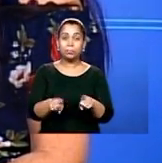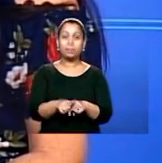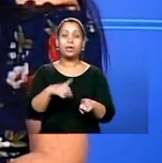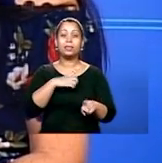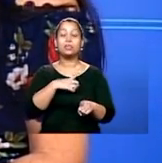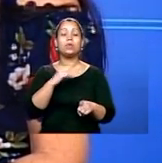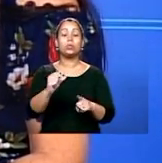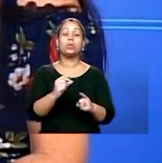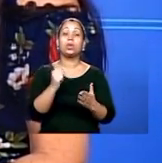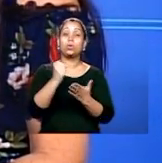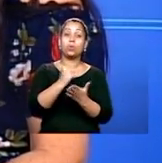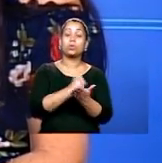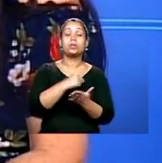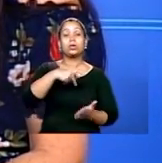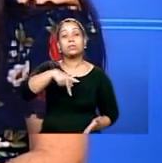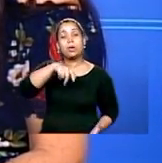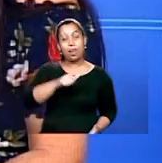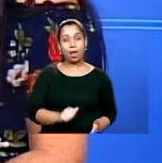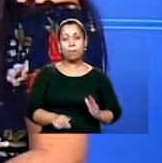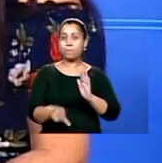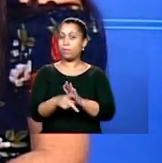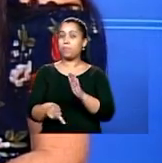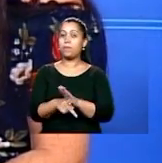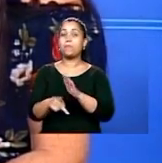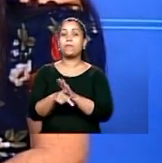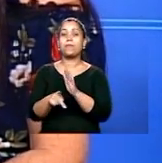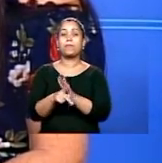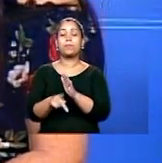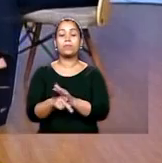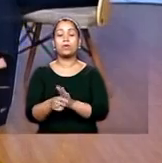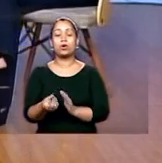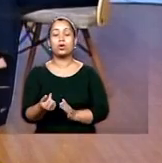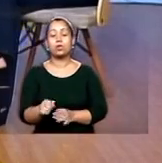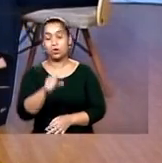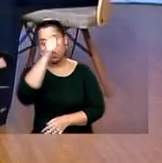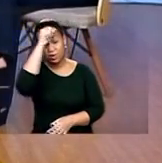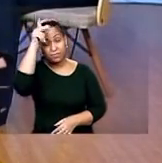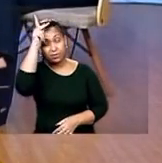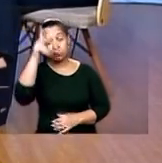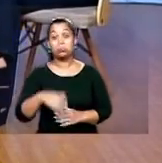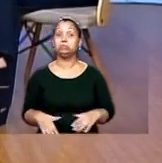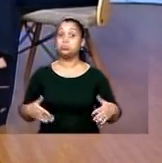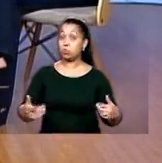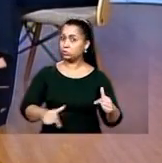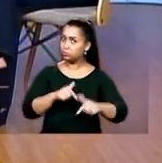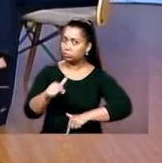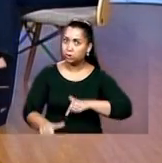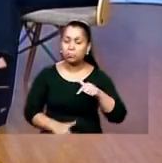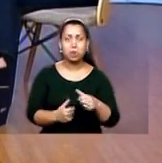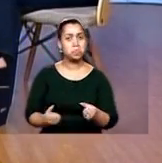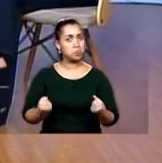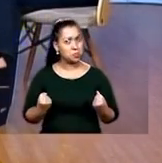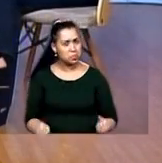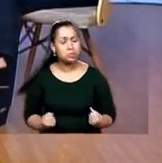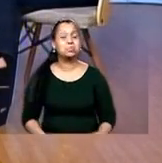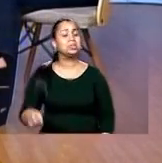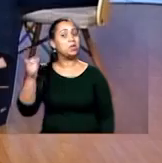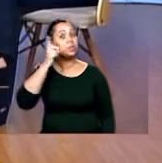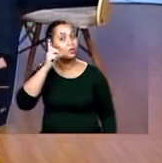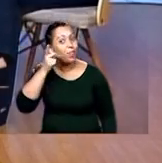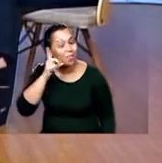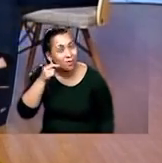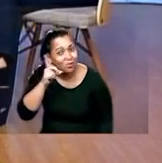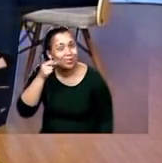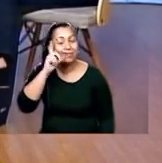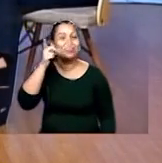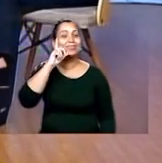um contrato do PA institucional, que é recurso municipal. Pelo que vocês estão me dizendo, é um trabalho muito intenso e diário, não é uma coisa, não,